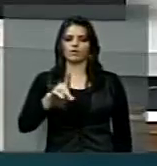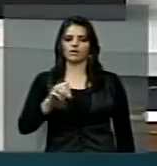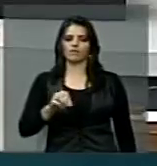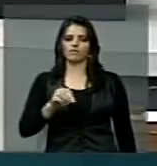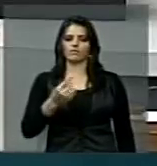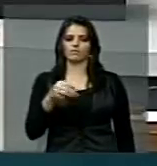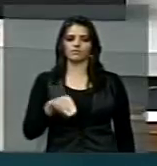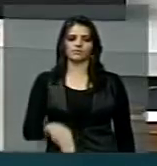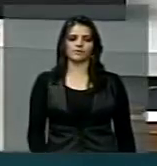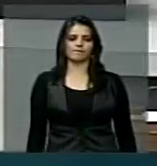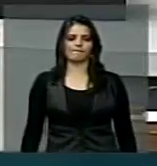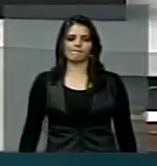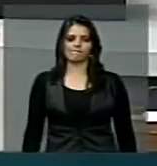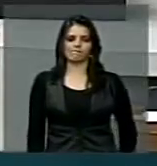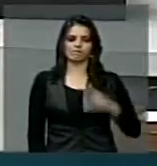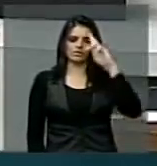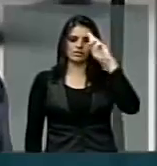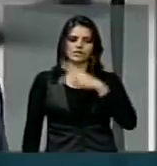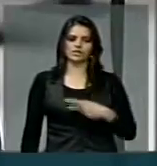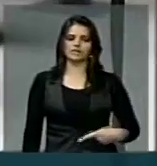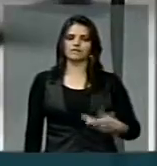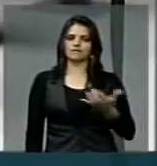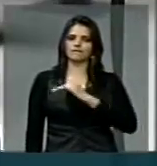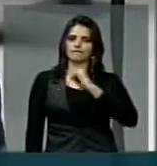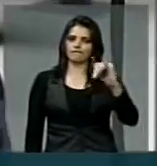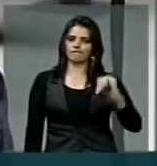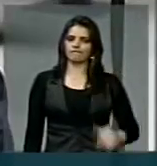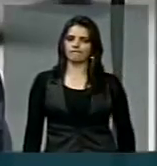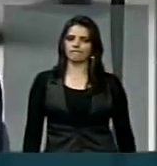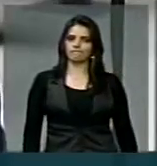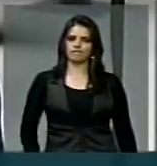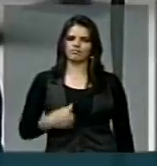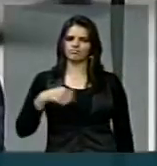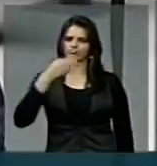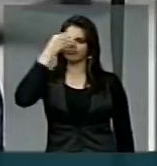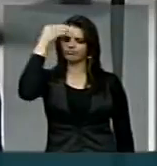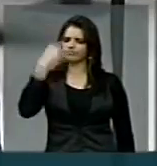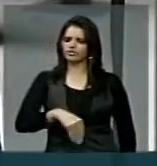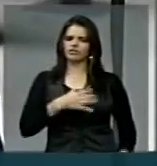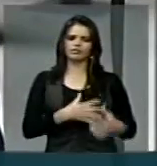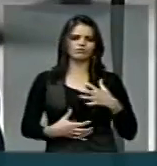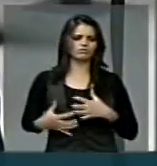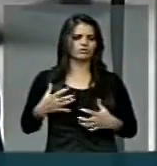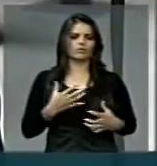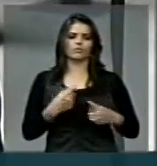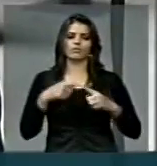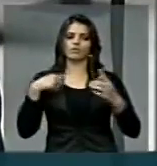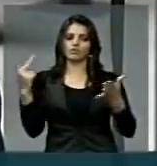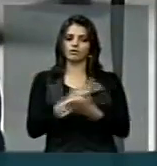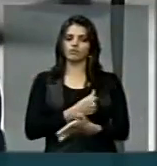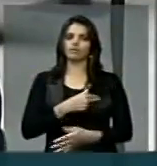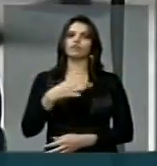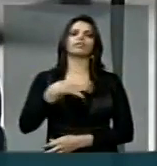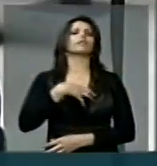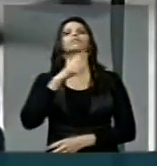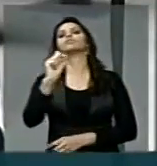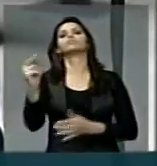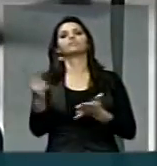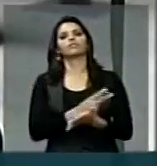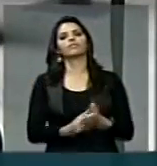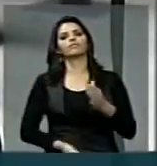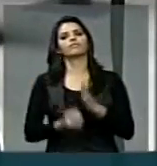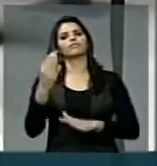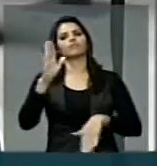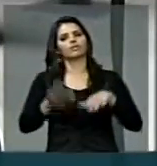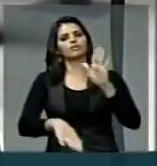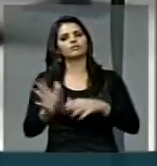Pereira, um minuto. Senhor presidente, eu quero registrar aqui a minha indignação com a característica que muitas